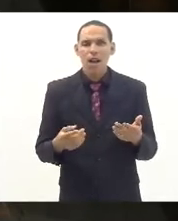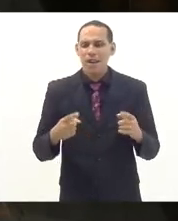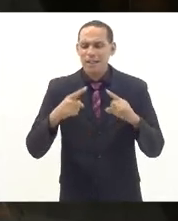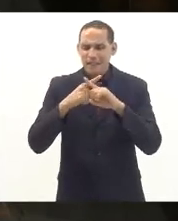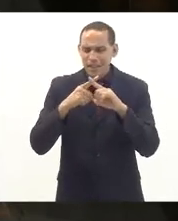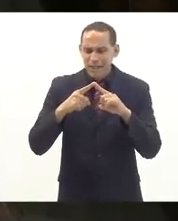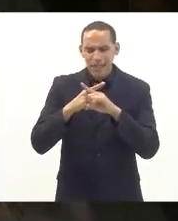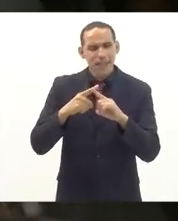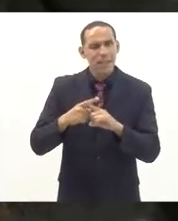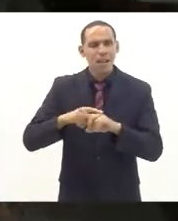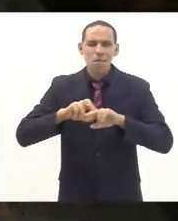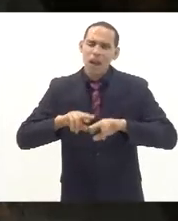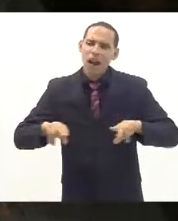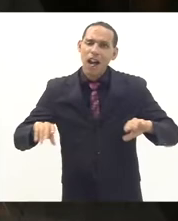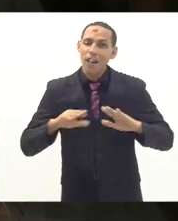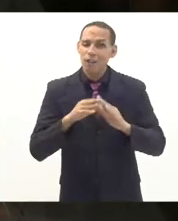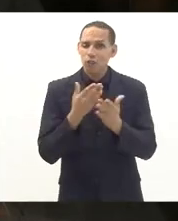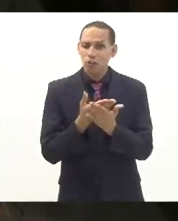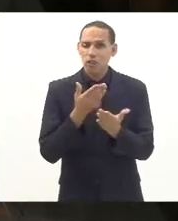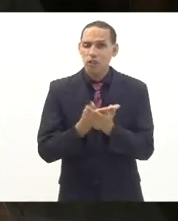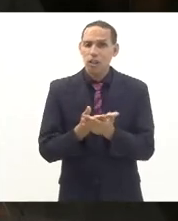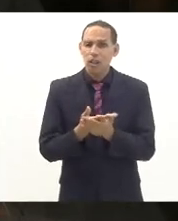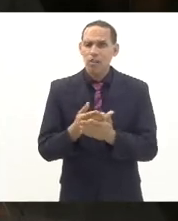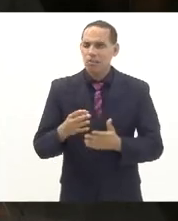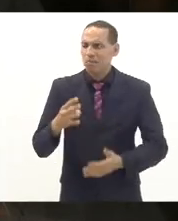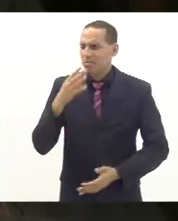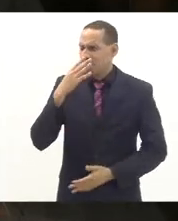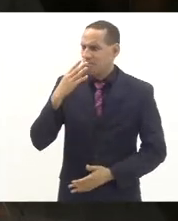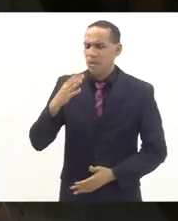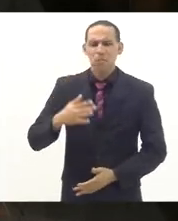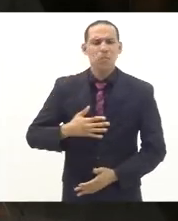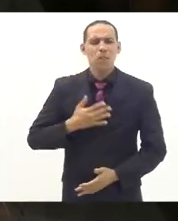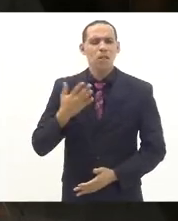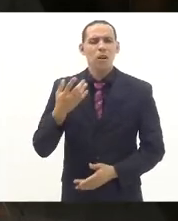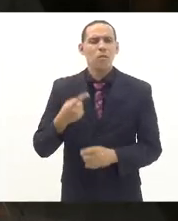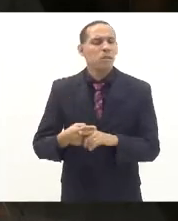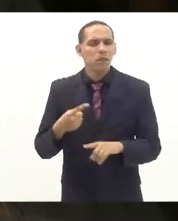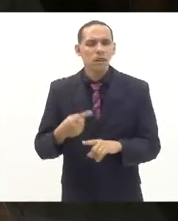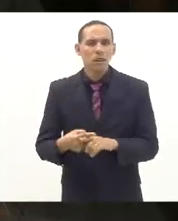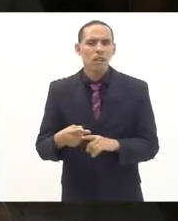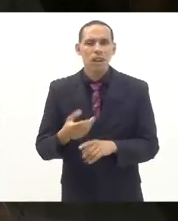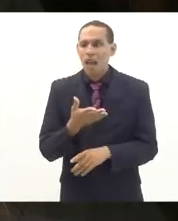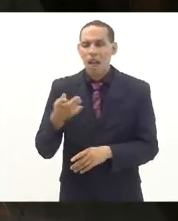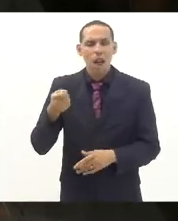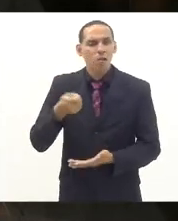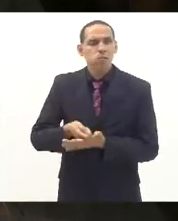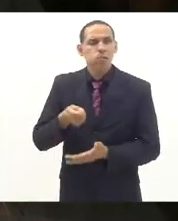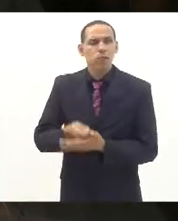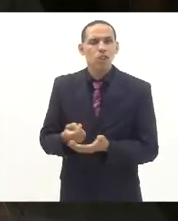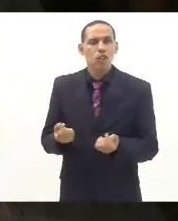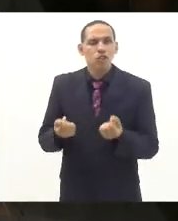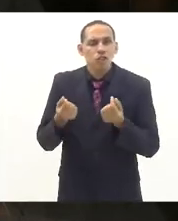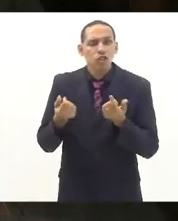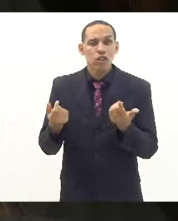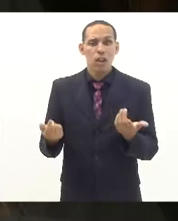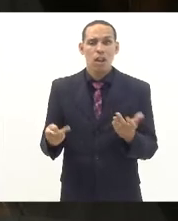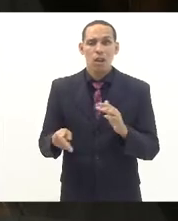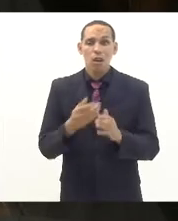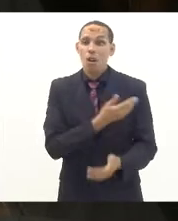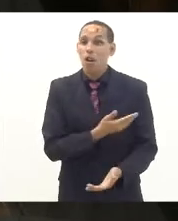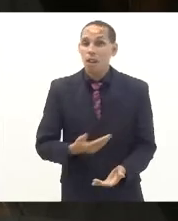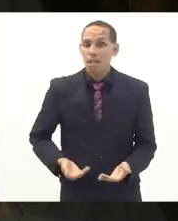controvérsias e as escolas estão absolutamente indignados com a forma pela qual foram obrigados a gastar o dinheiro público da educação